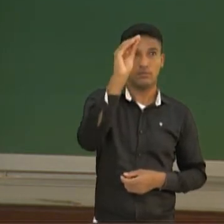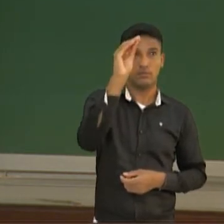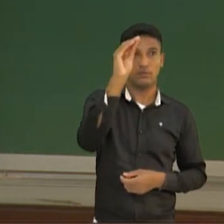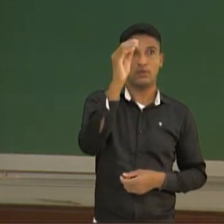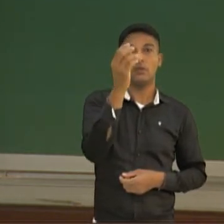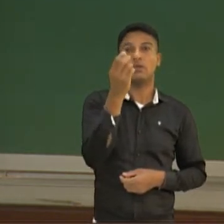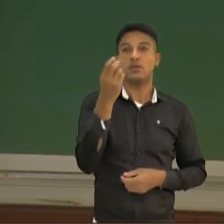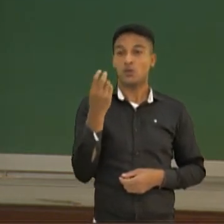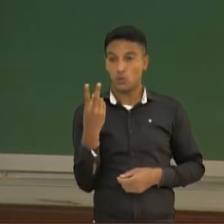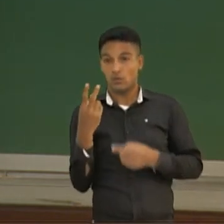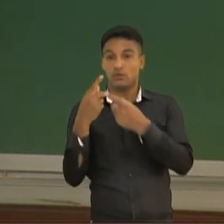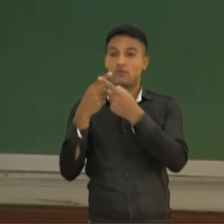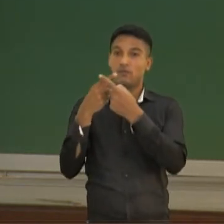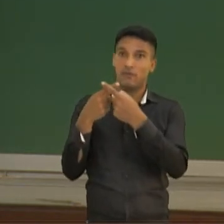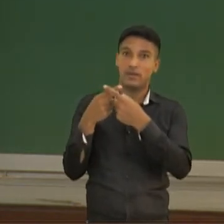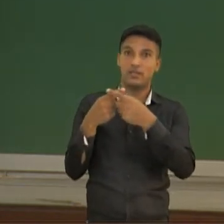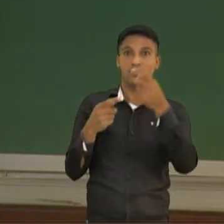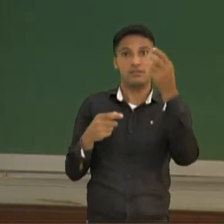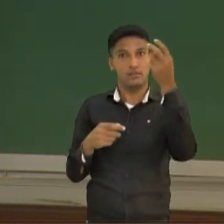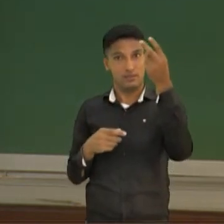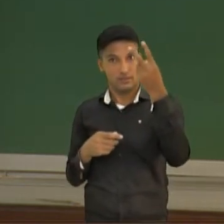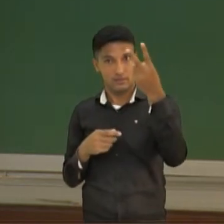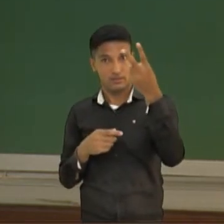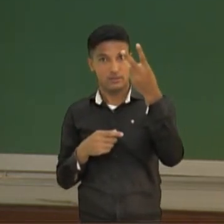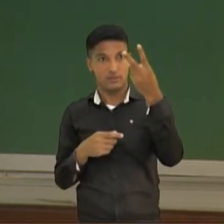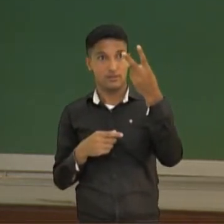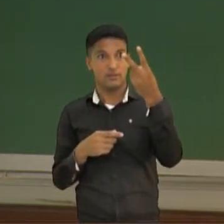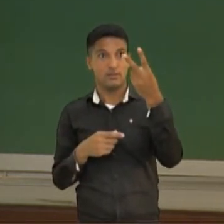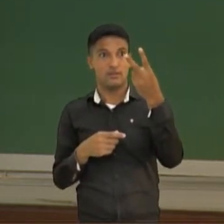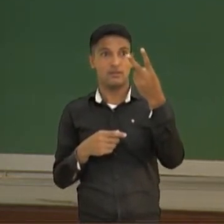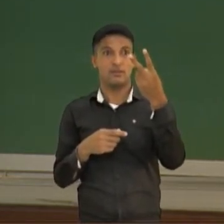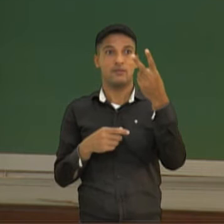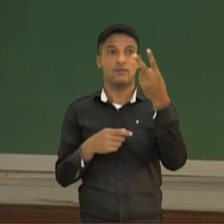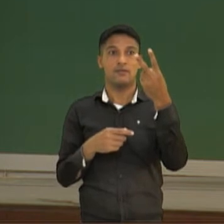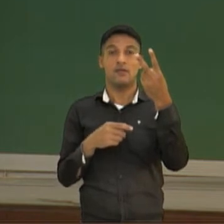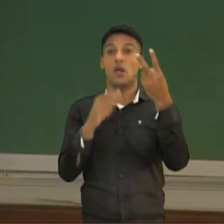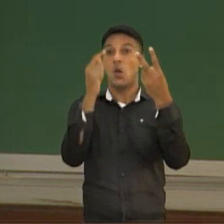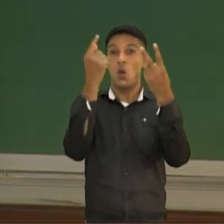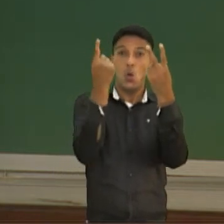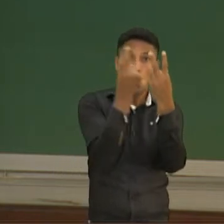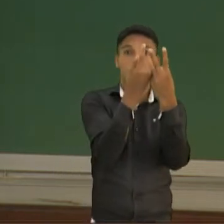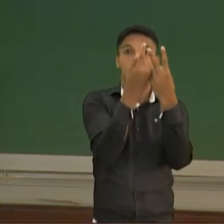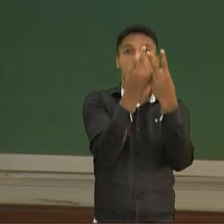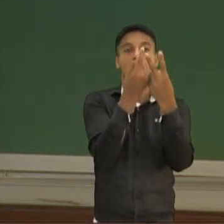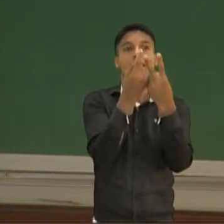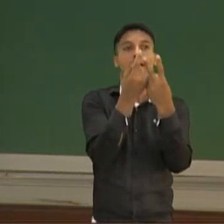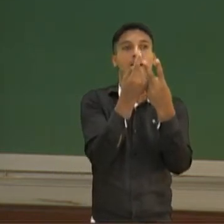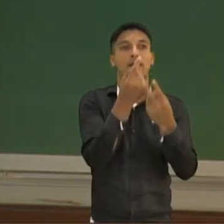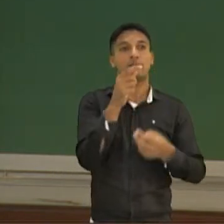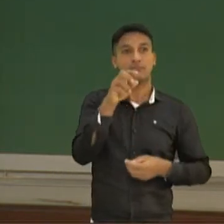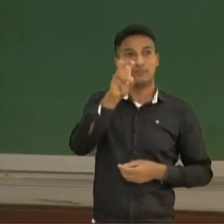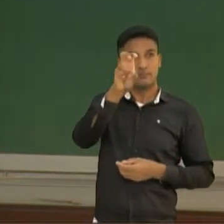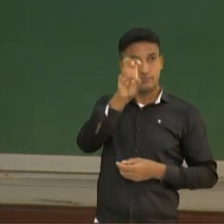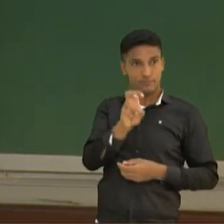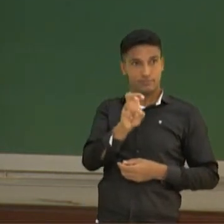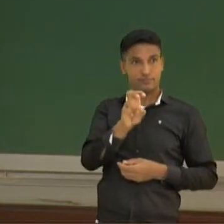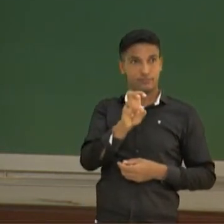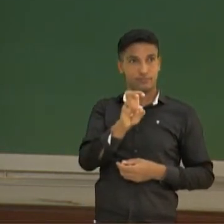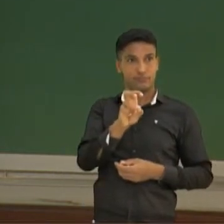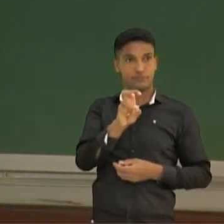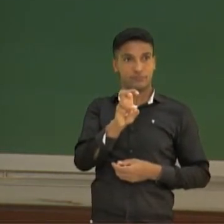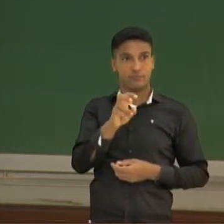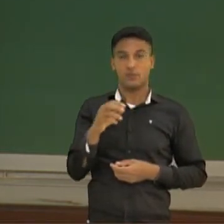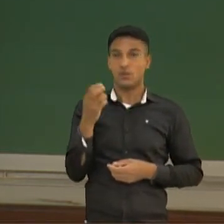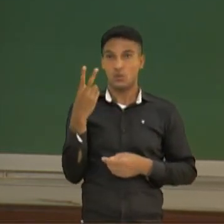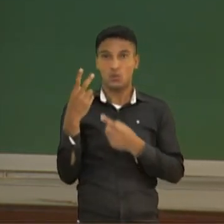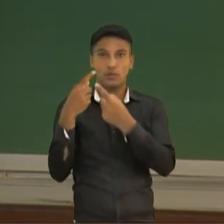2 vezes o 20 dá 40. Com mais uma dezena, 50, certo? 2 vezes